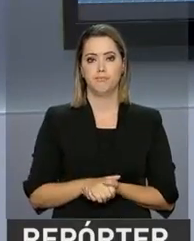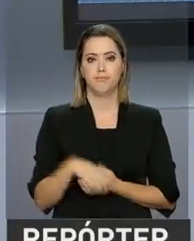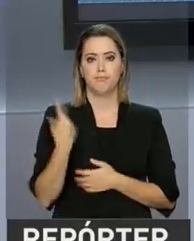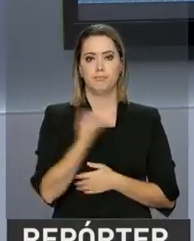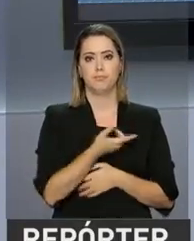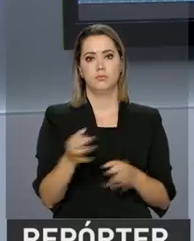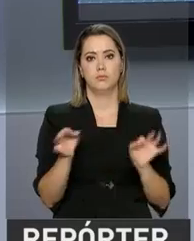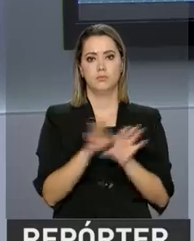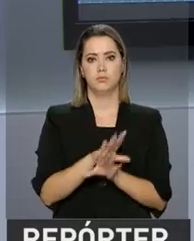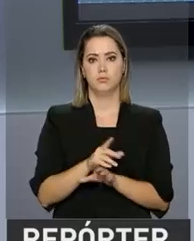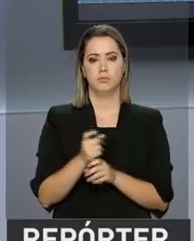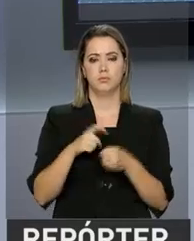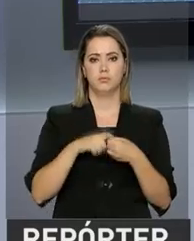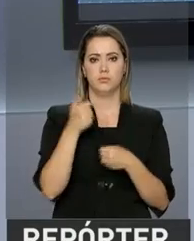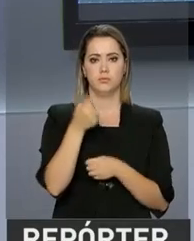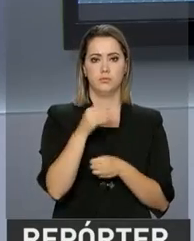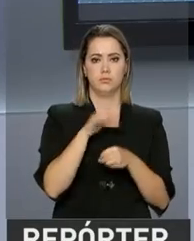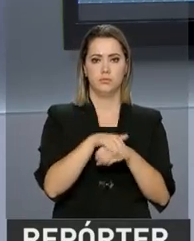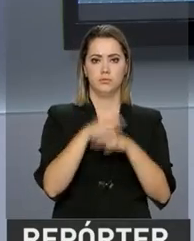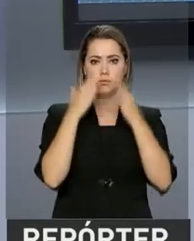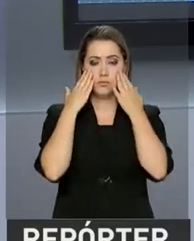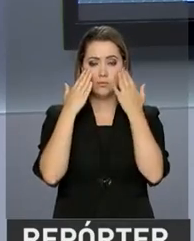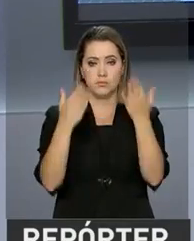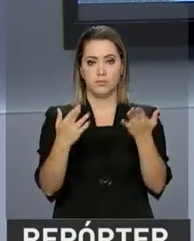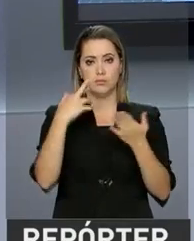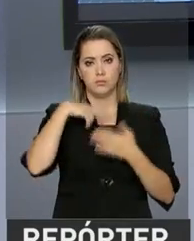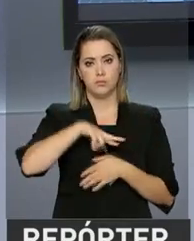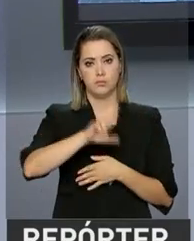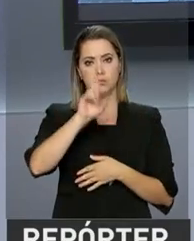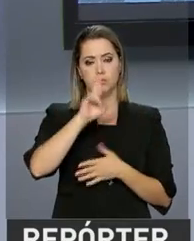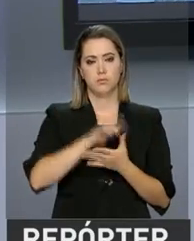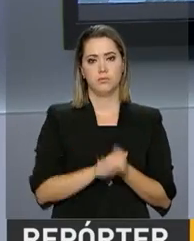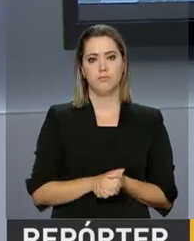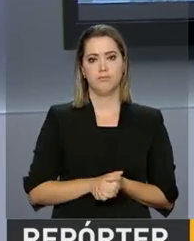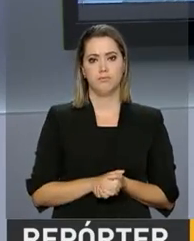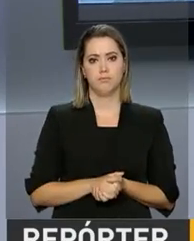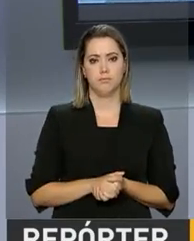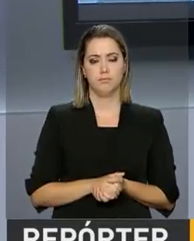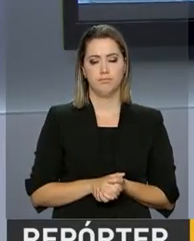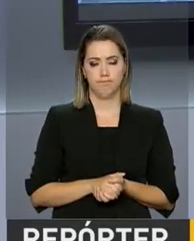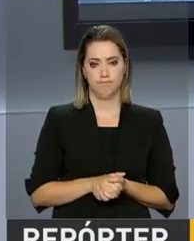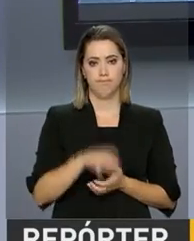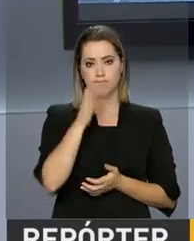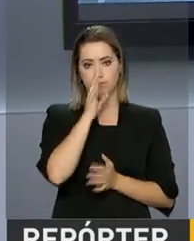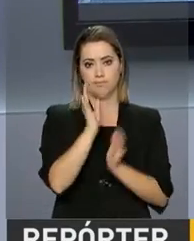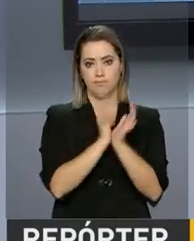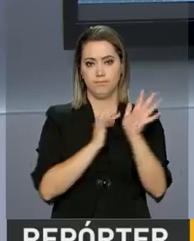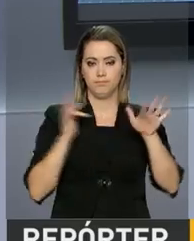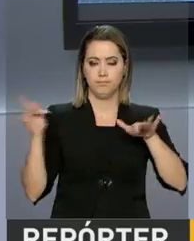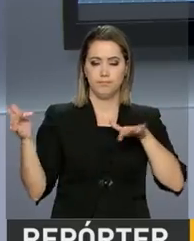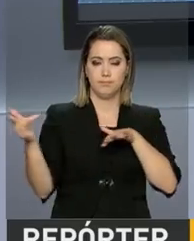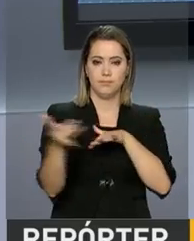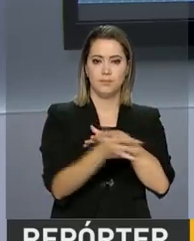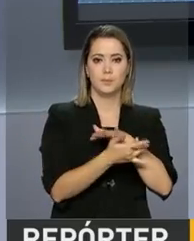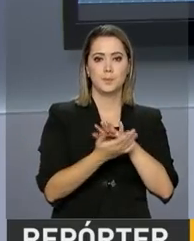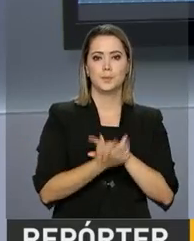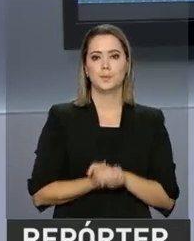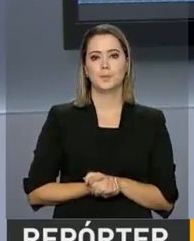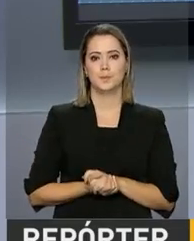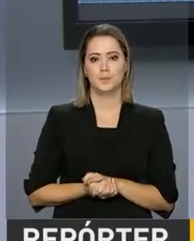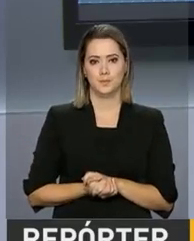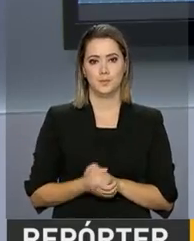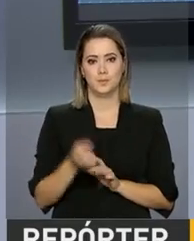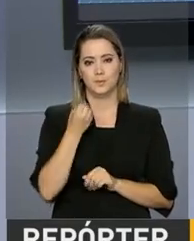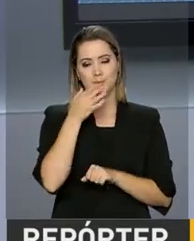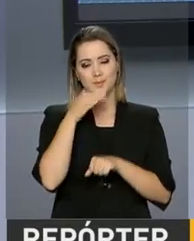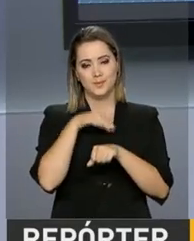nós ficamos por aqui e voltamos às 7 da noite na próxima edição do repórter NBR acompanhe também as novidades Pelas nossas redes